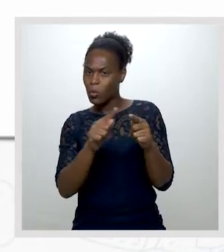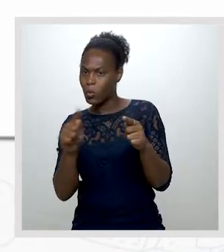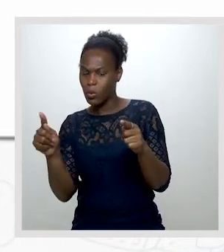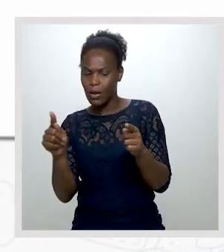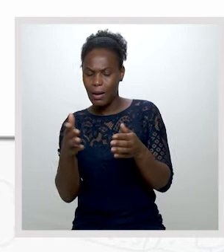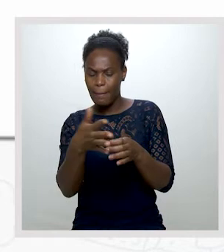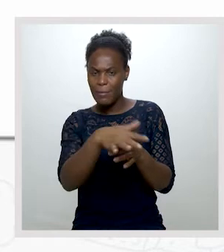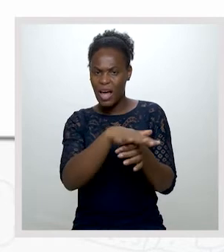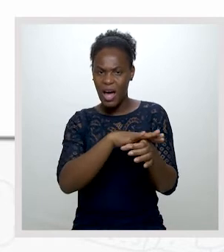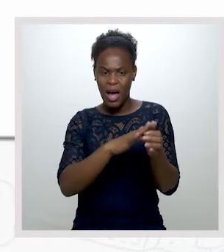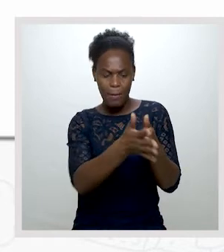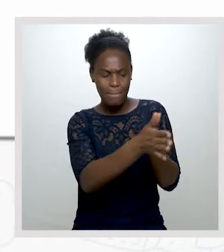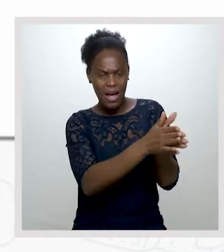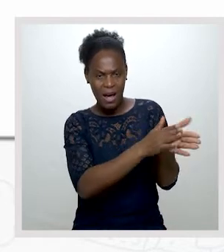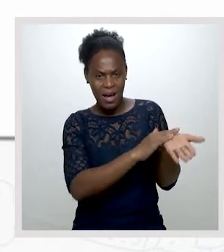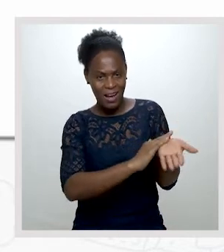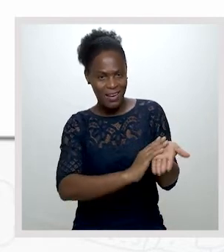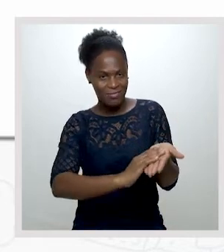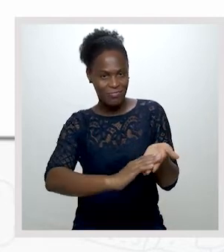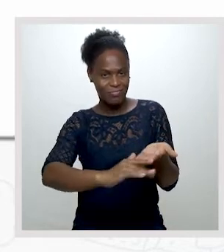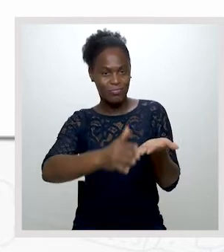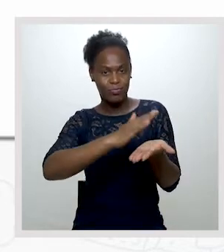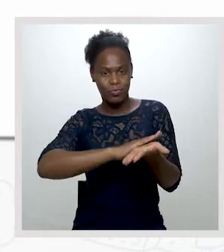superfícies planas,